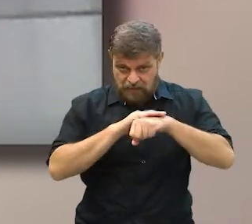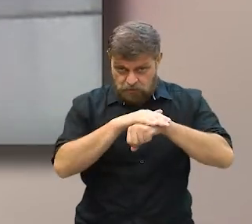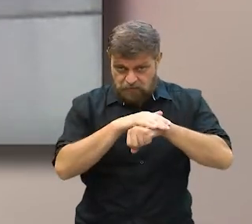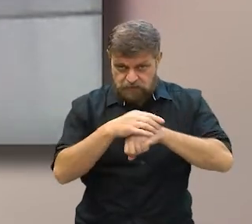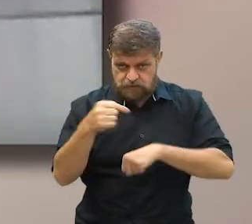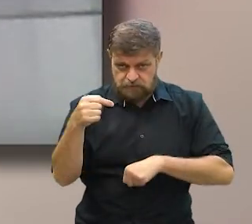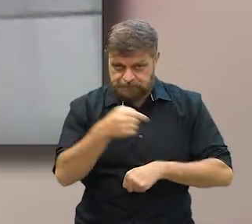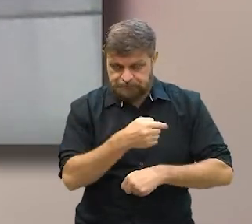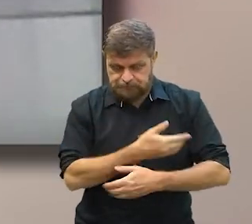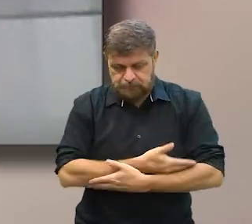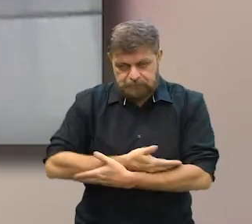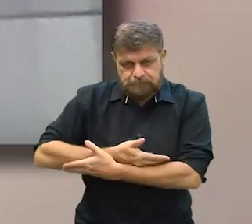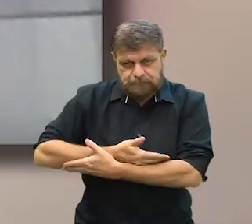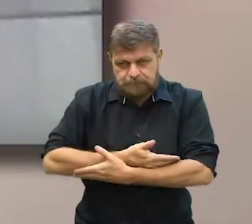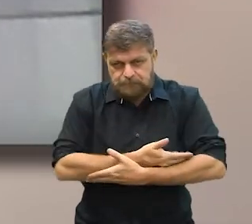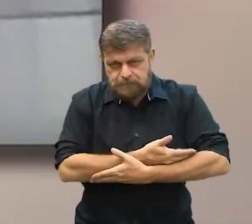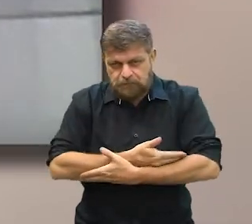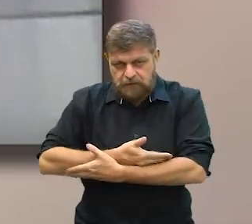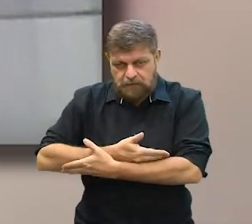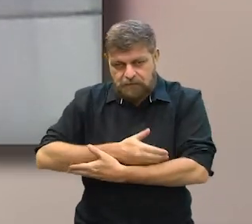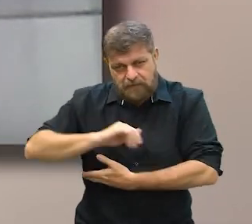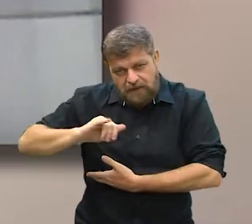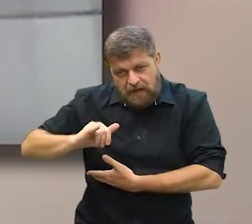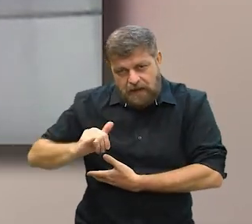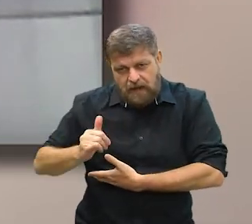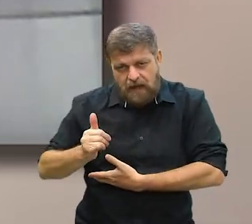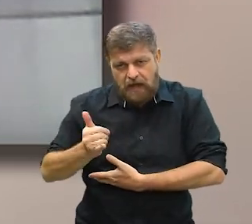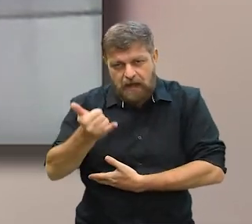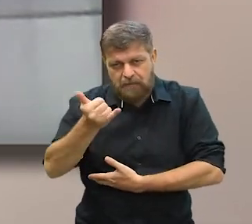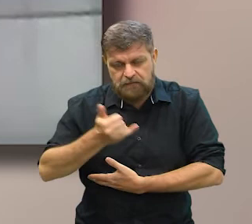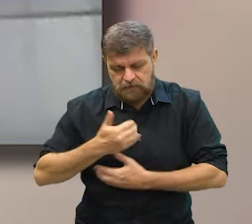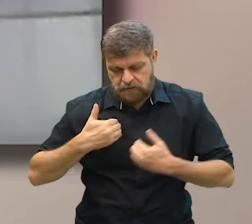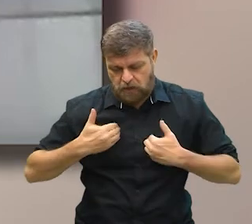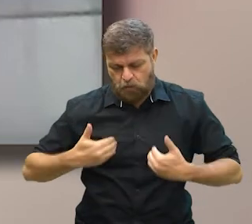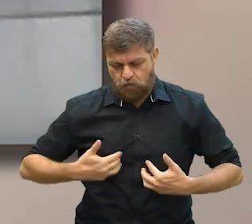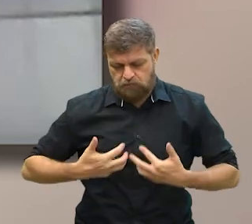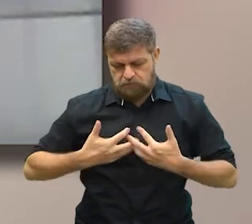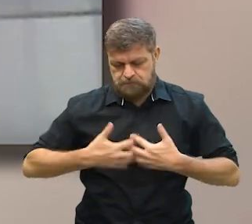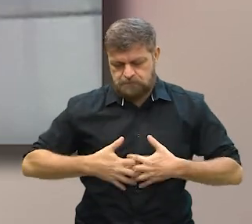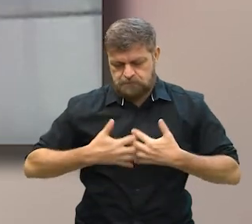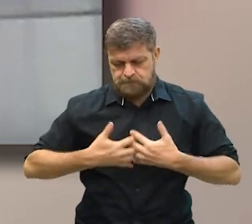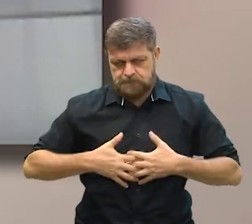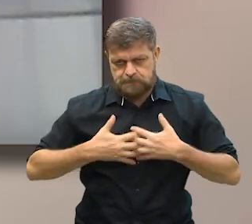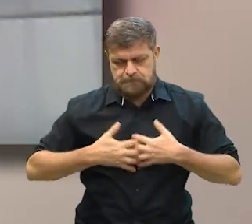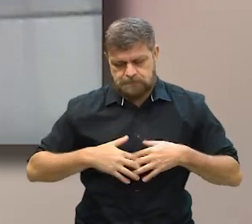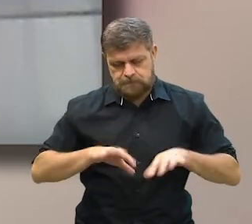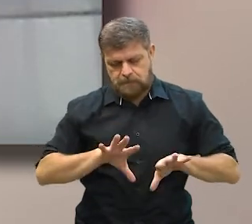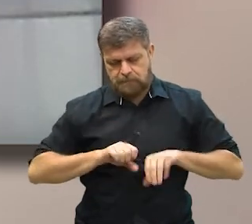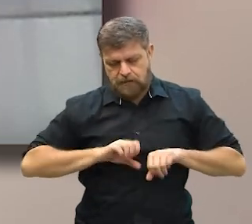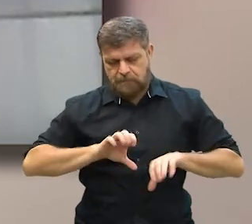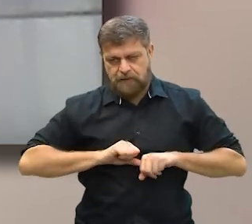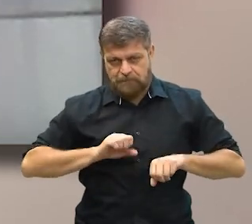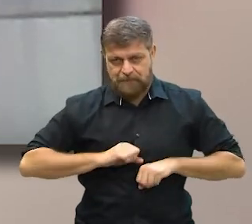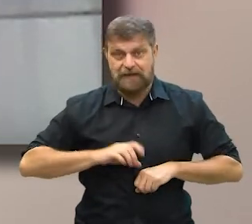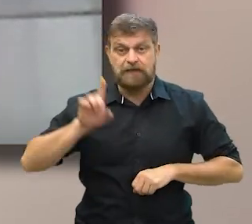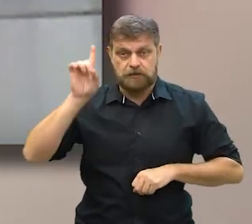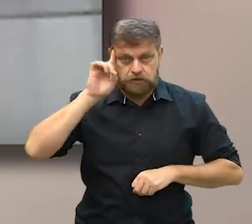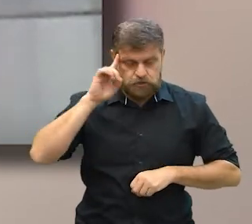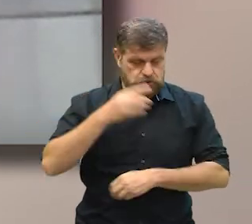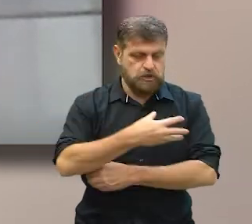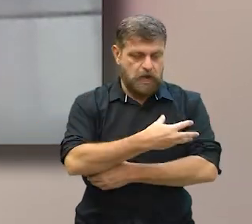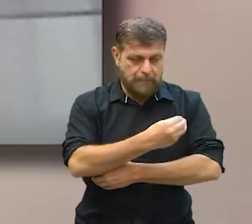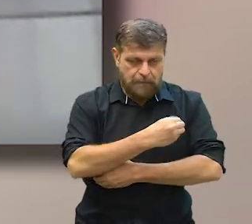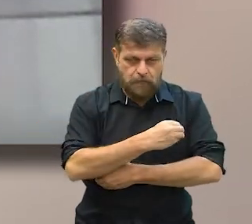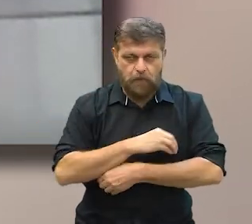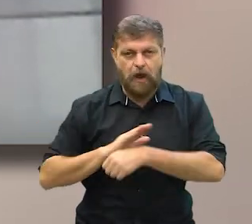disso, porque é durante a noite que a criança vai aproveitar os nutrientes que ela conseguiu